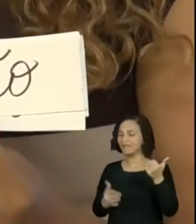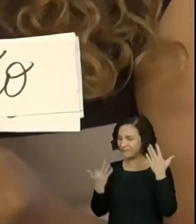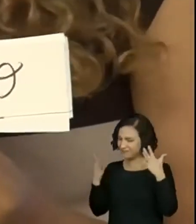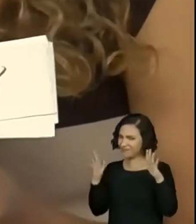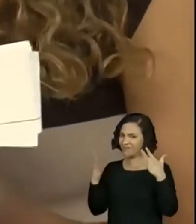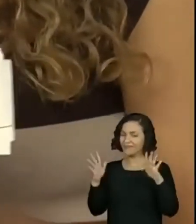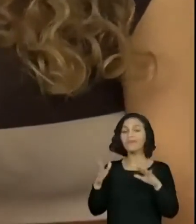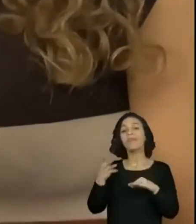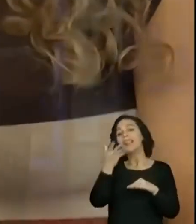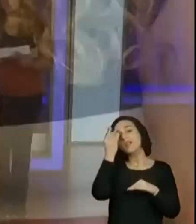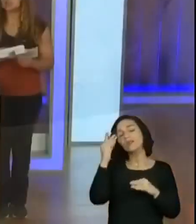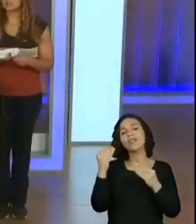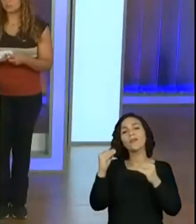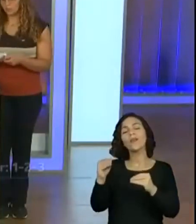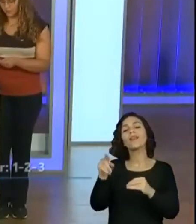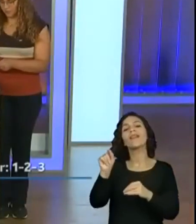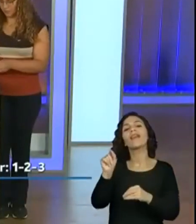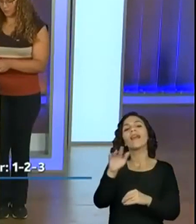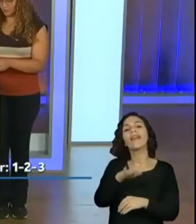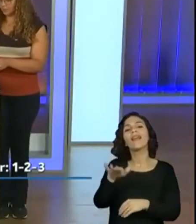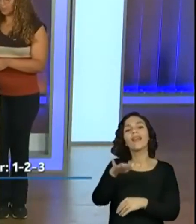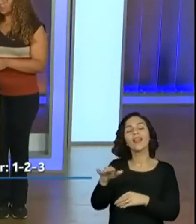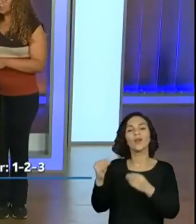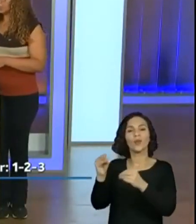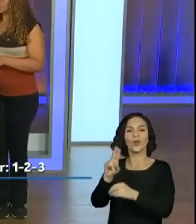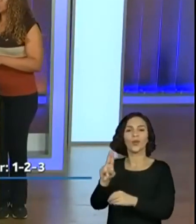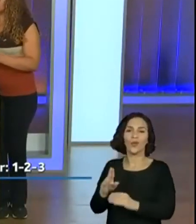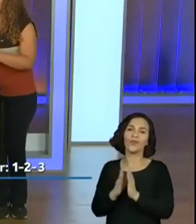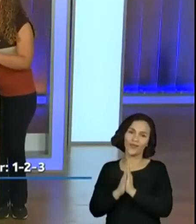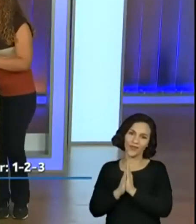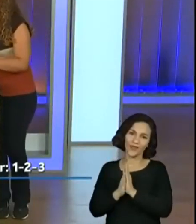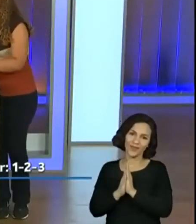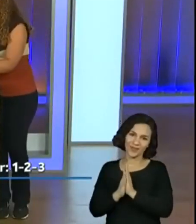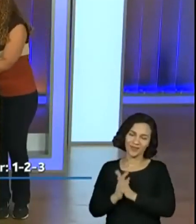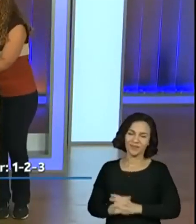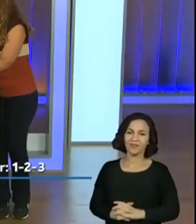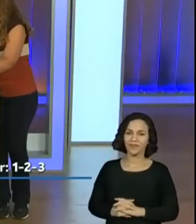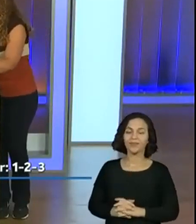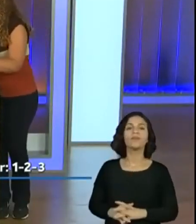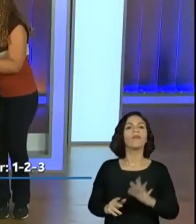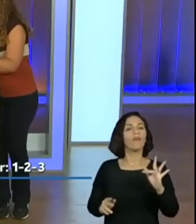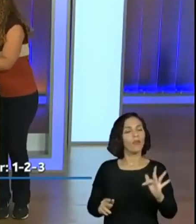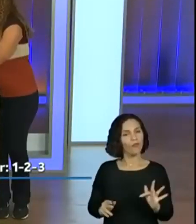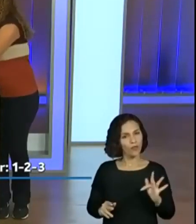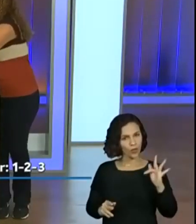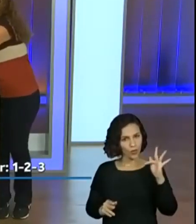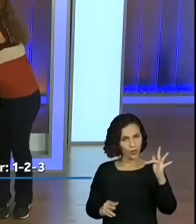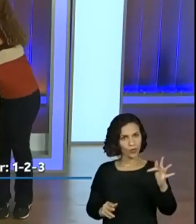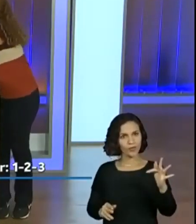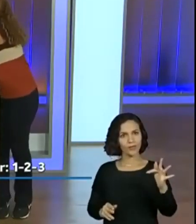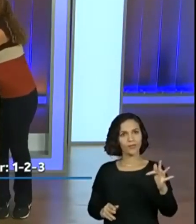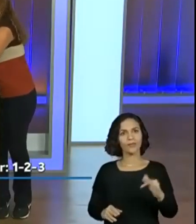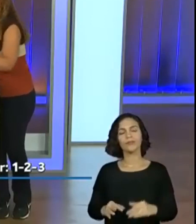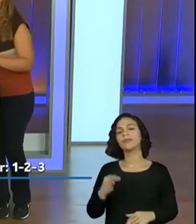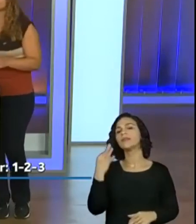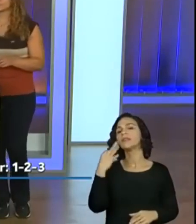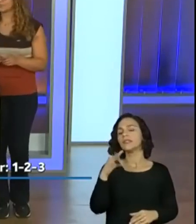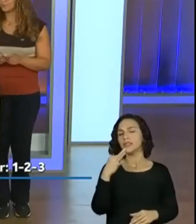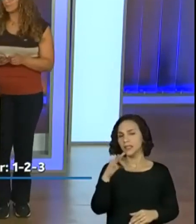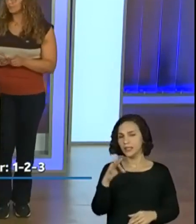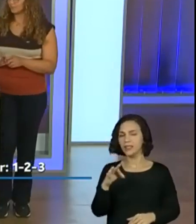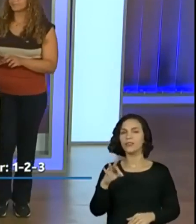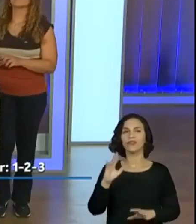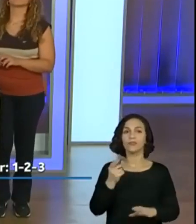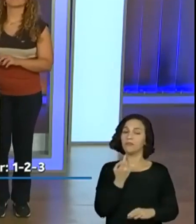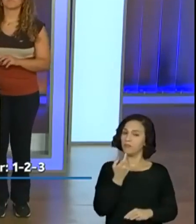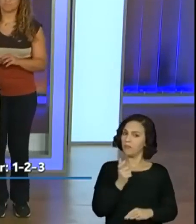Não esqueçam de colocar o nome das crianças para a gente ir falando favor. Também, por favor. Então a gente já vai pôr aqui na fileira do... Futuro. Futuro. Já temos